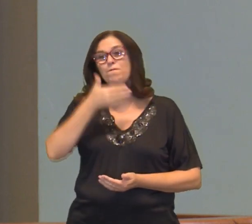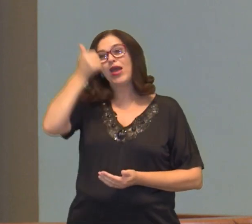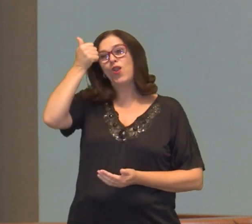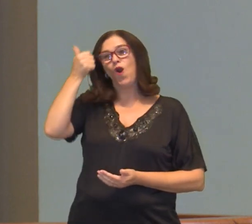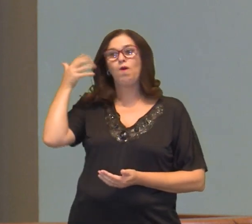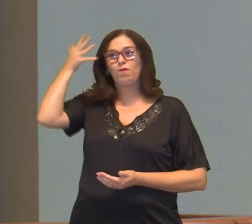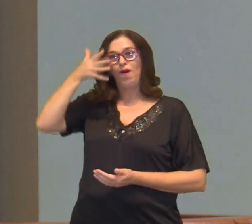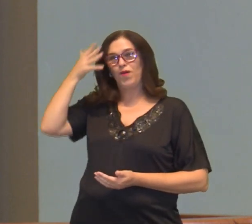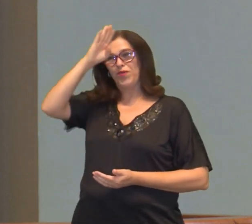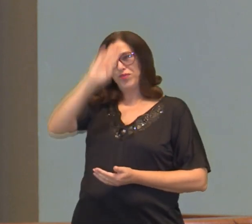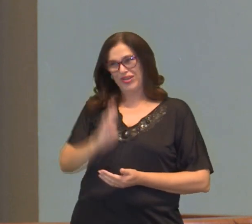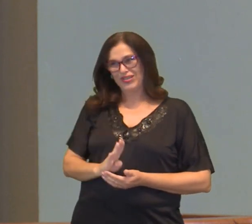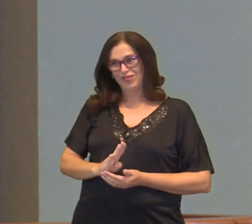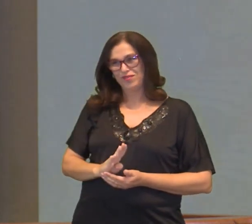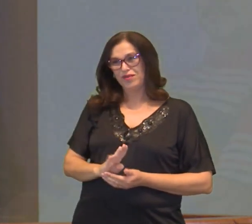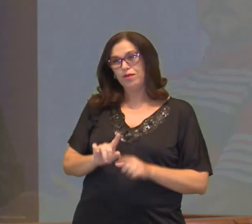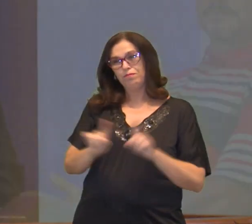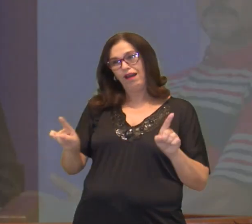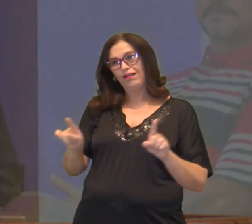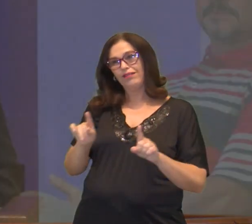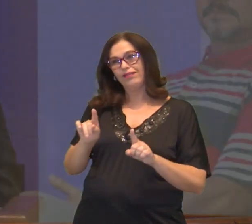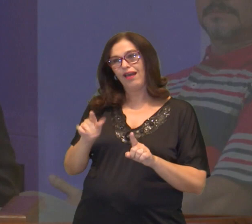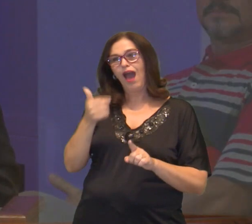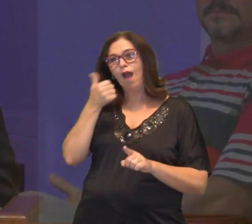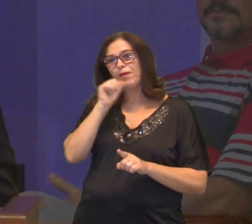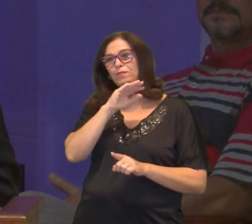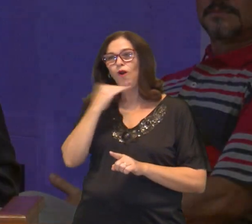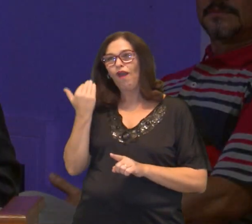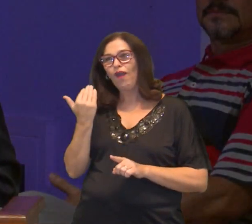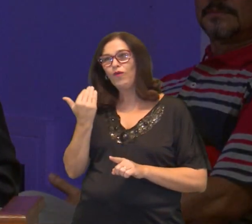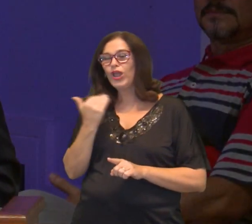Cristão Periférico.